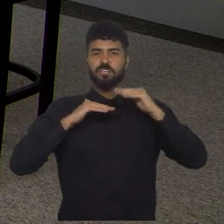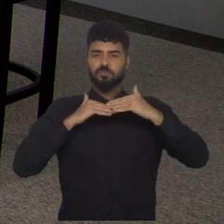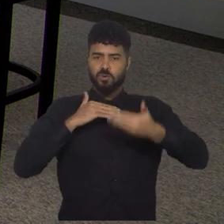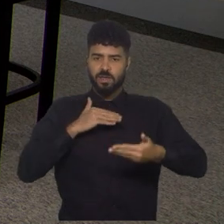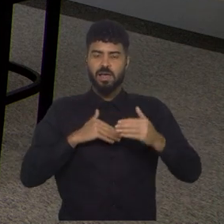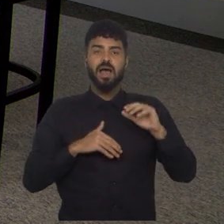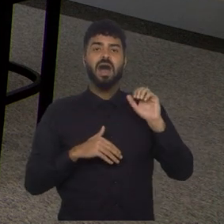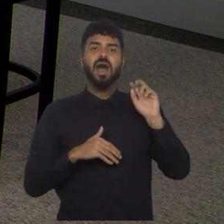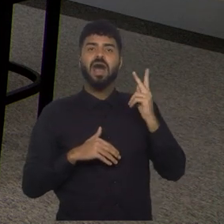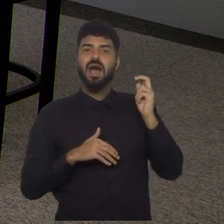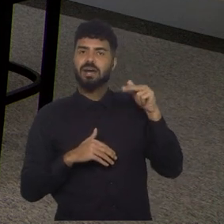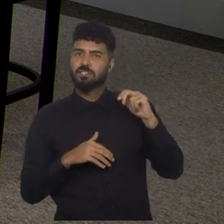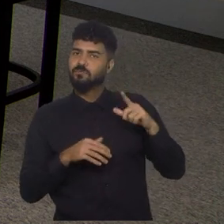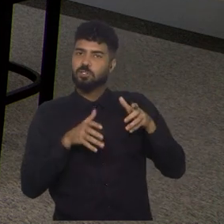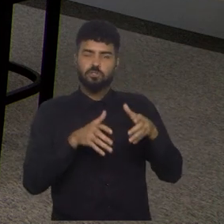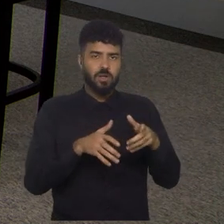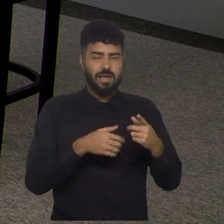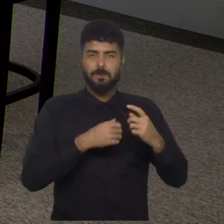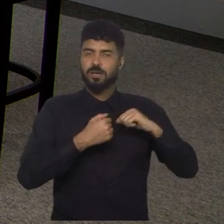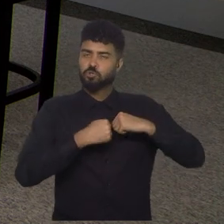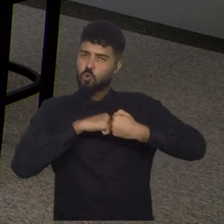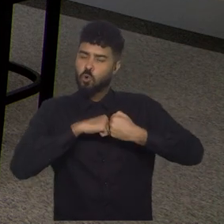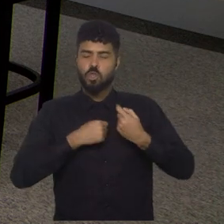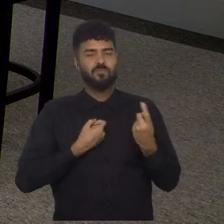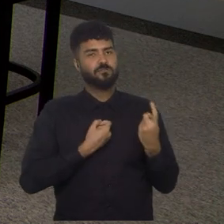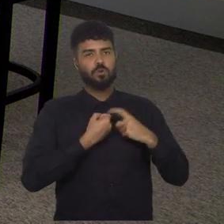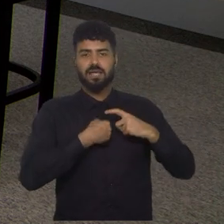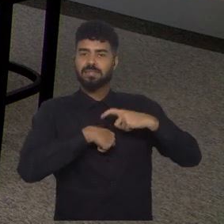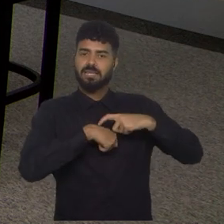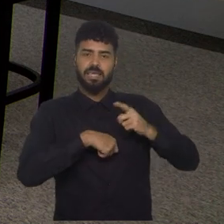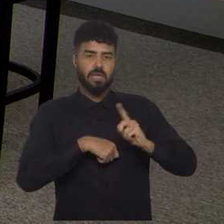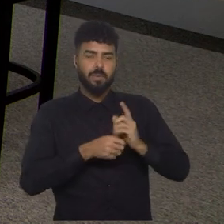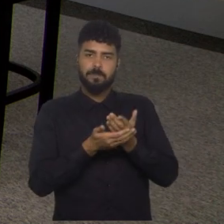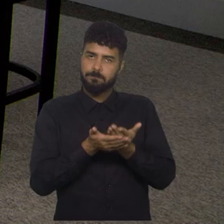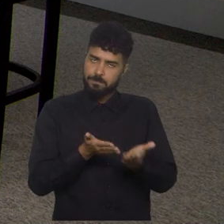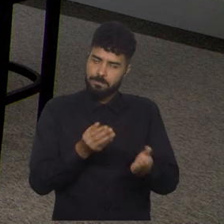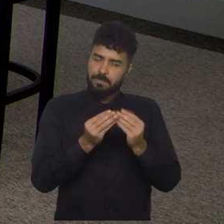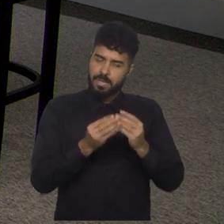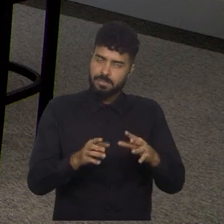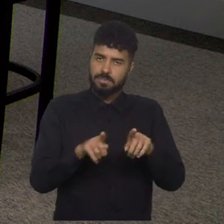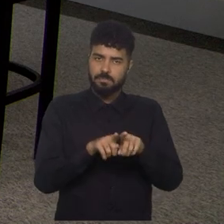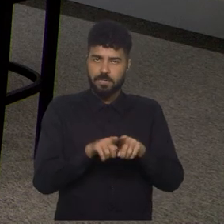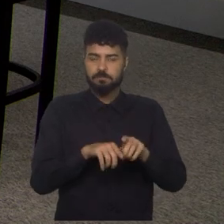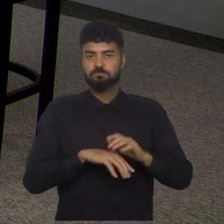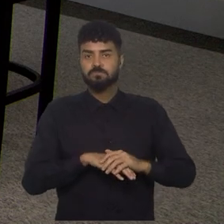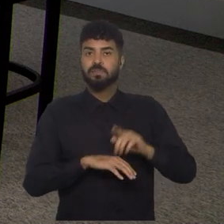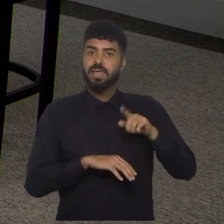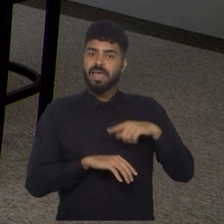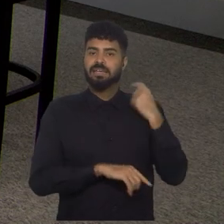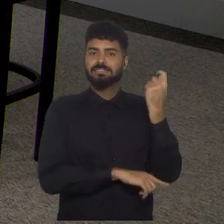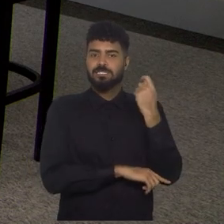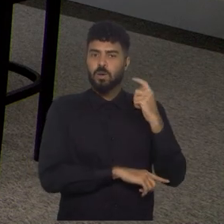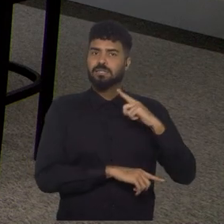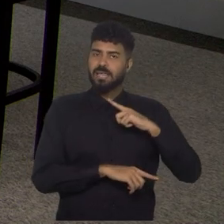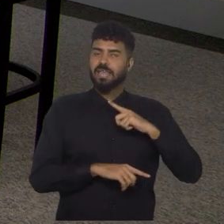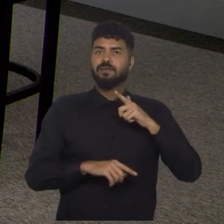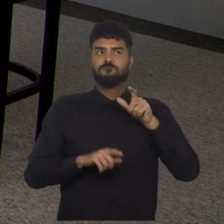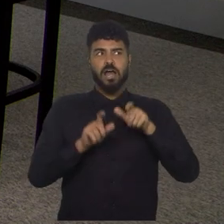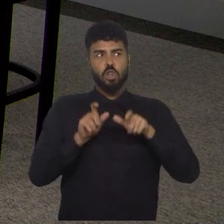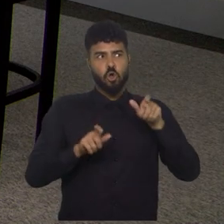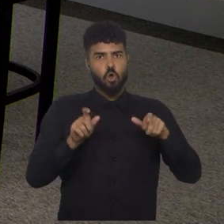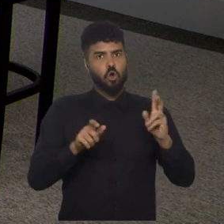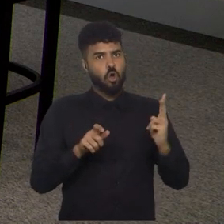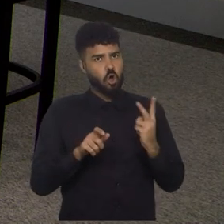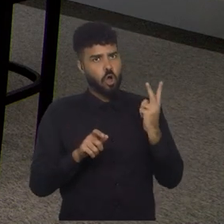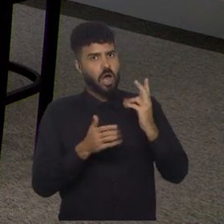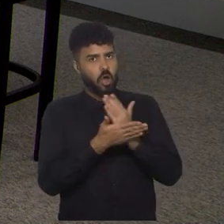que se machucou e não vai voltar a tempo, né? Ela já voltou a treinar, então há uma perda também nisso. É uma seleção que tem valores individuais de fato, mas